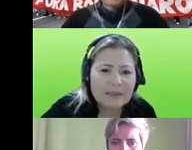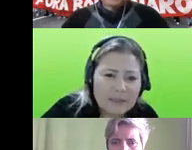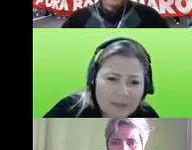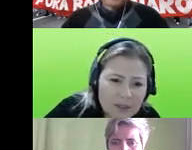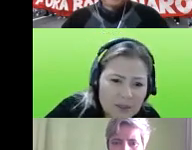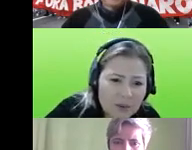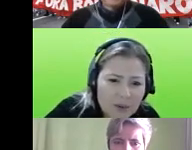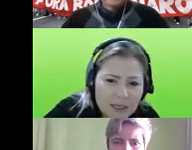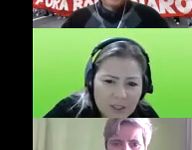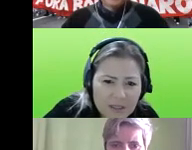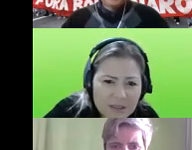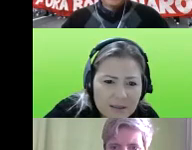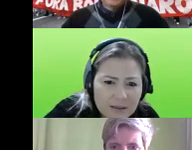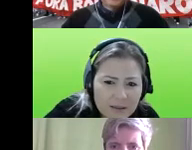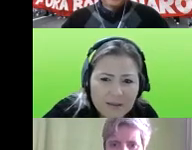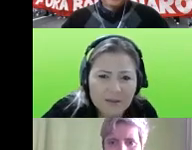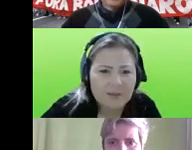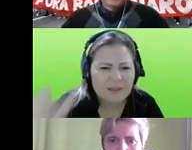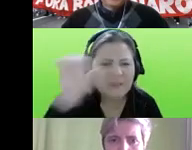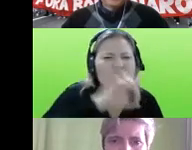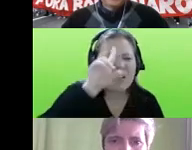ela mencionou antes.